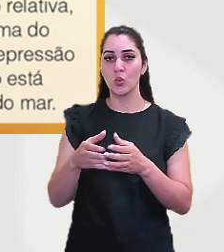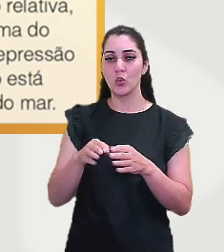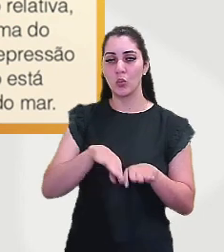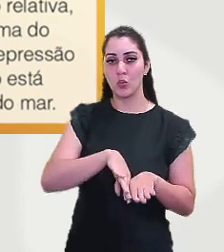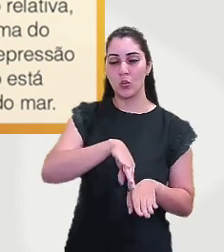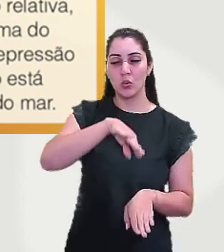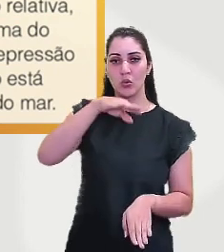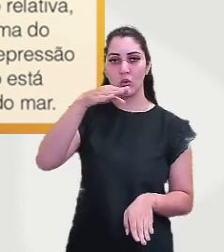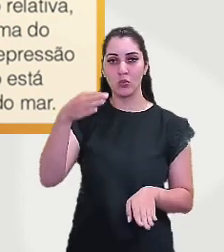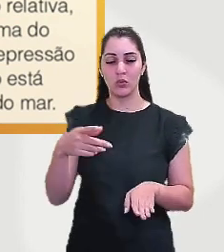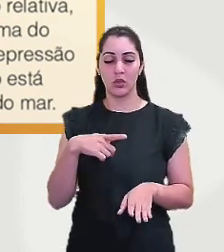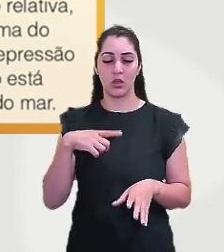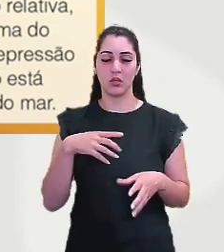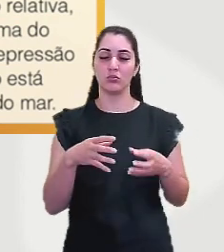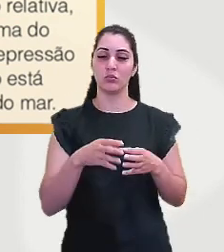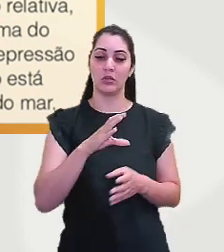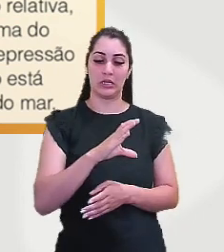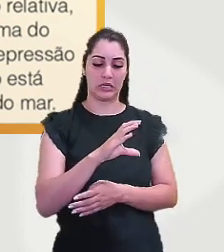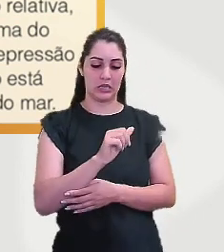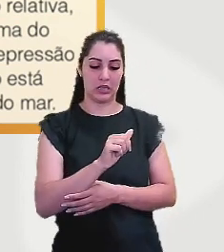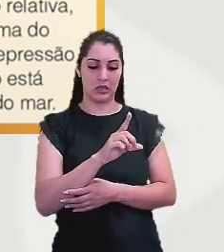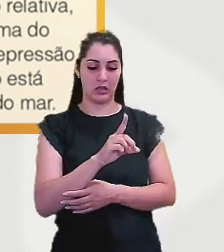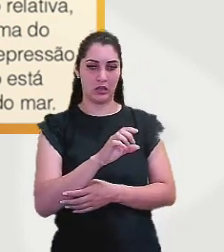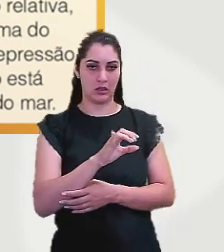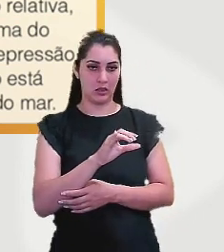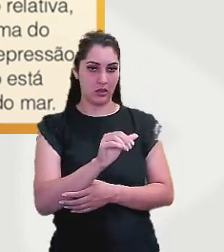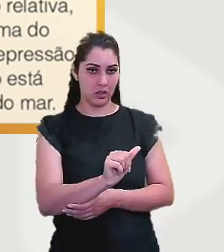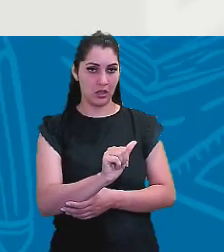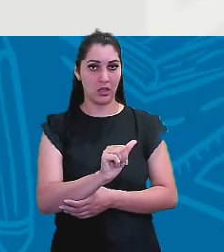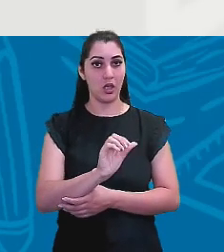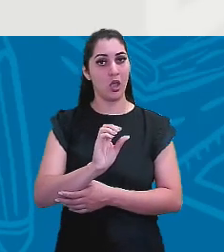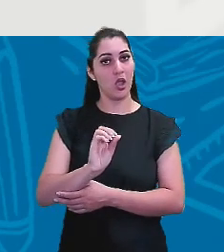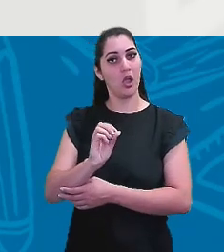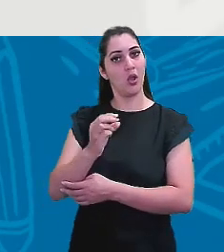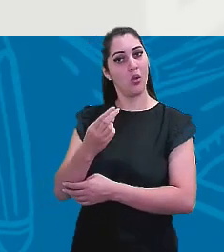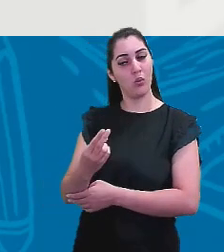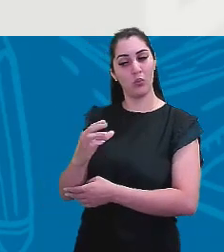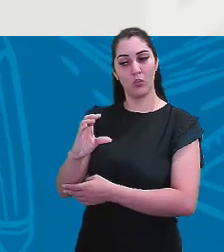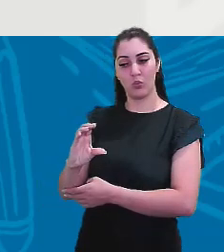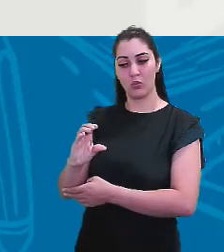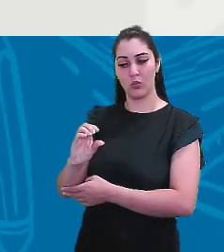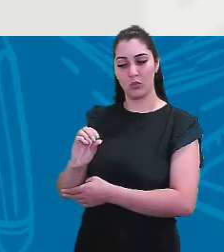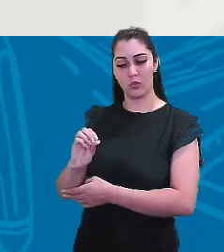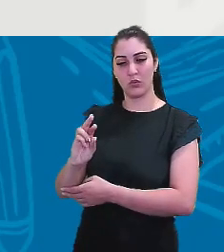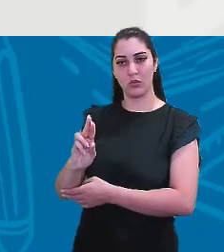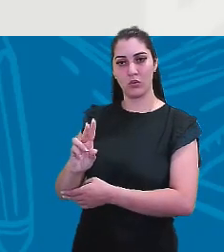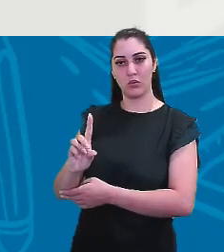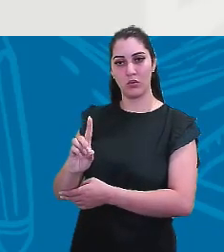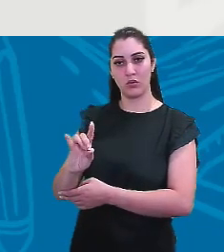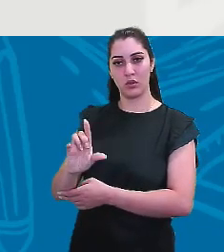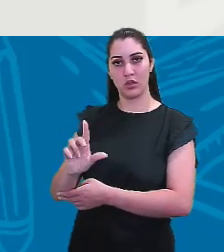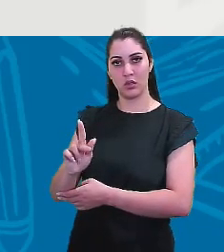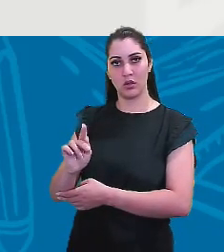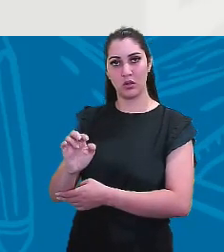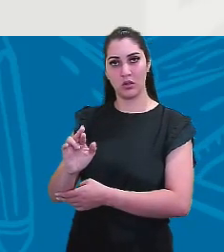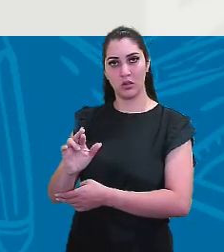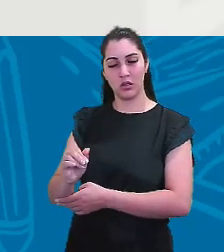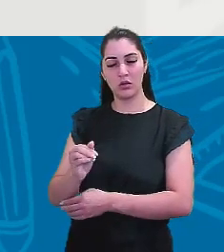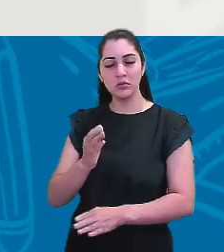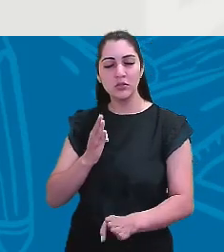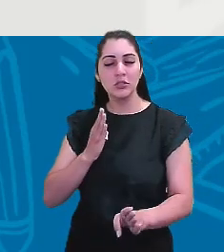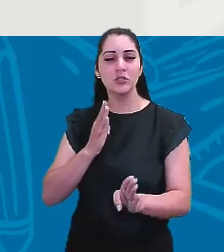ou cordilheiras, como nós temos, né? A cadeia dos Atlas, a famosa cordilheira dos Andes, que se encontra aqui na